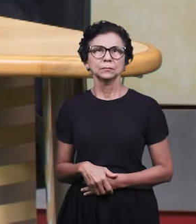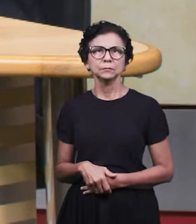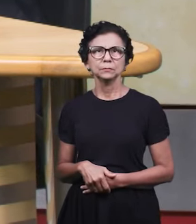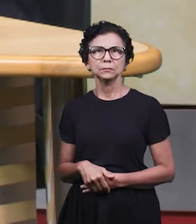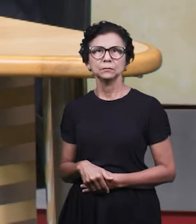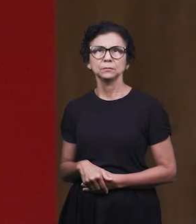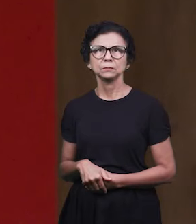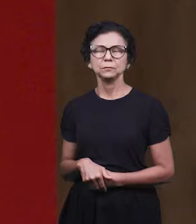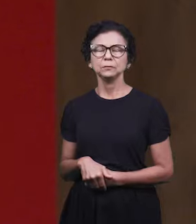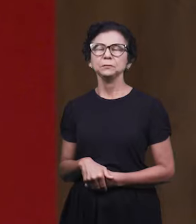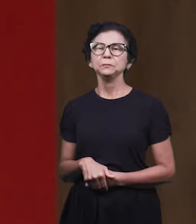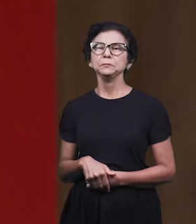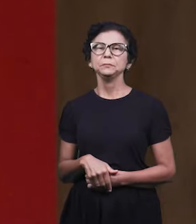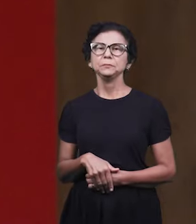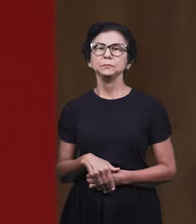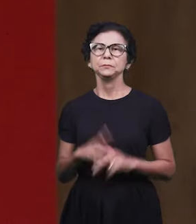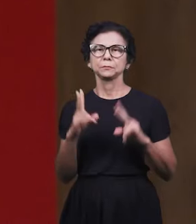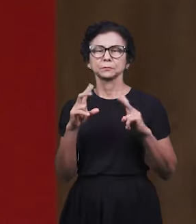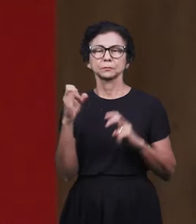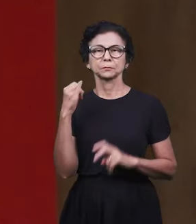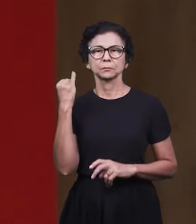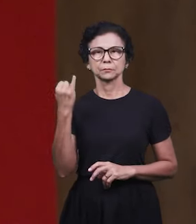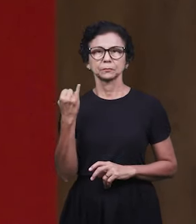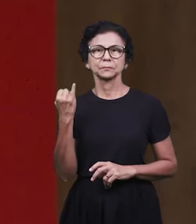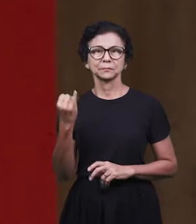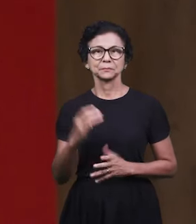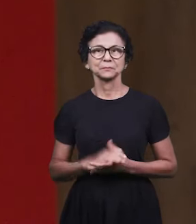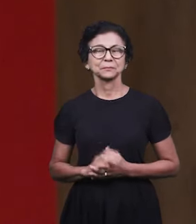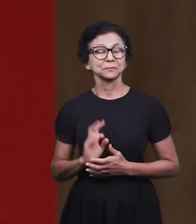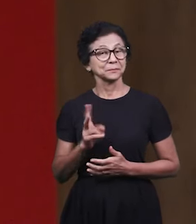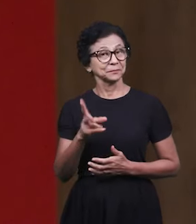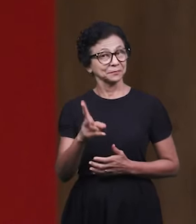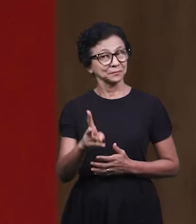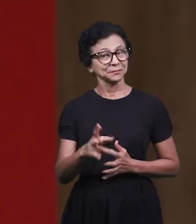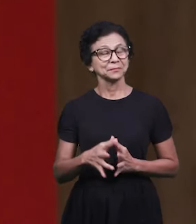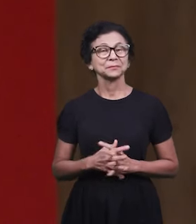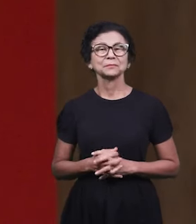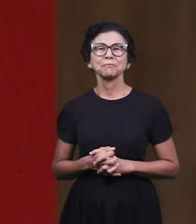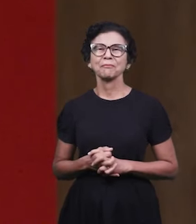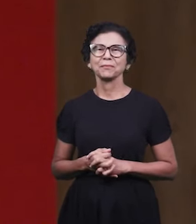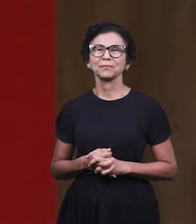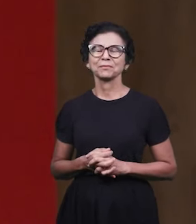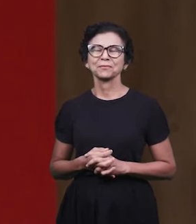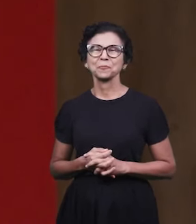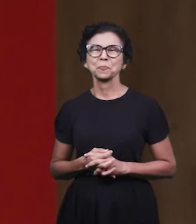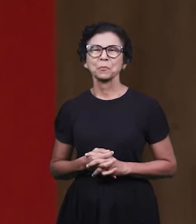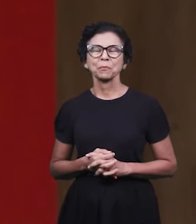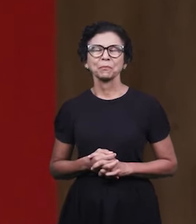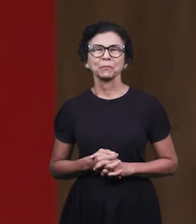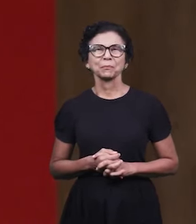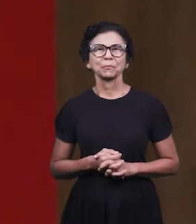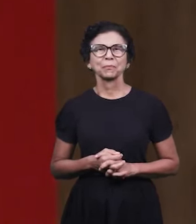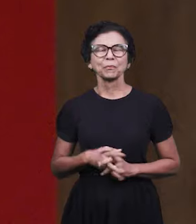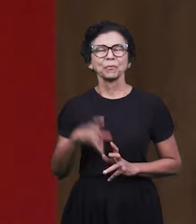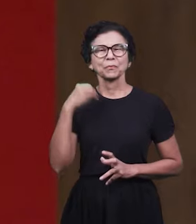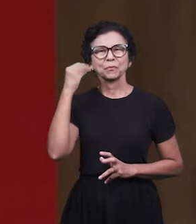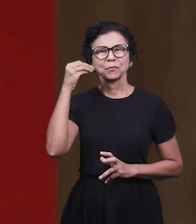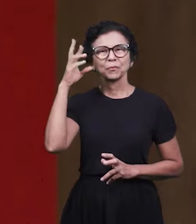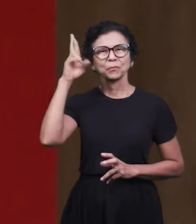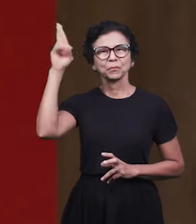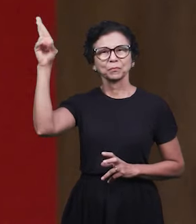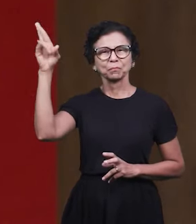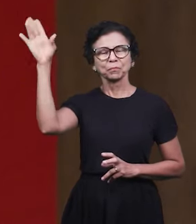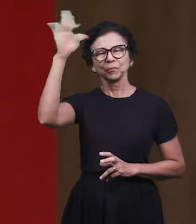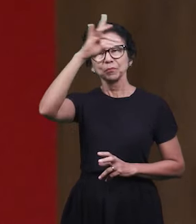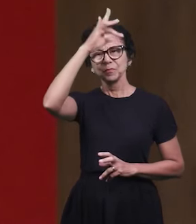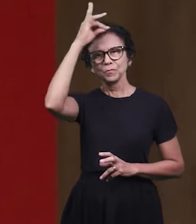assunto muito importante, nós vamos continuar nas igrejas vivendo essa grande experiência com o Senhor, aquilo que o Espírito Santo